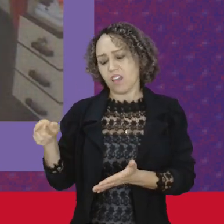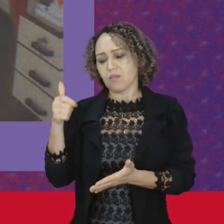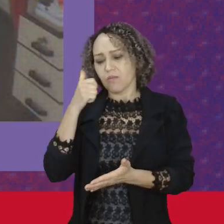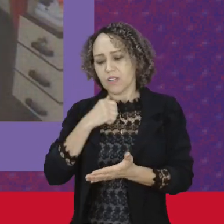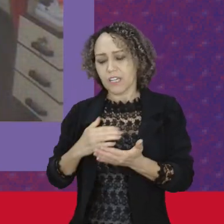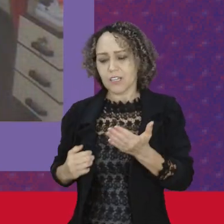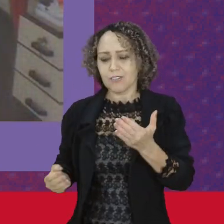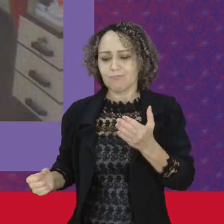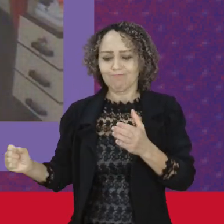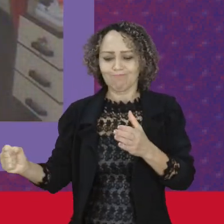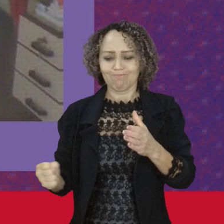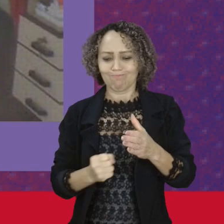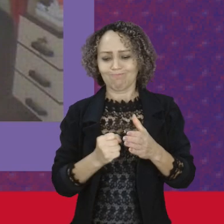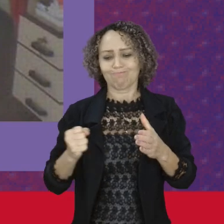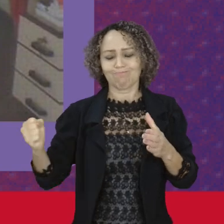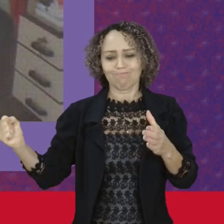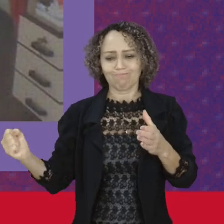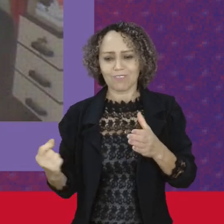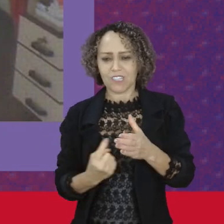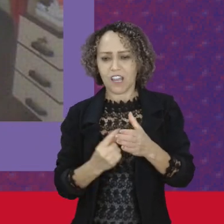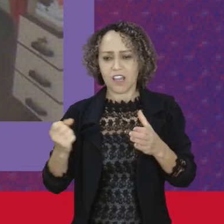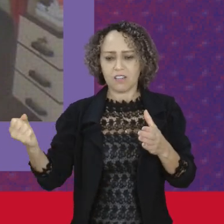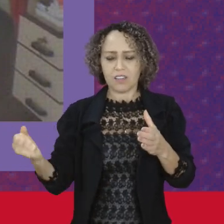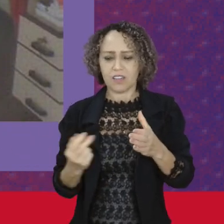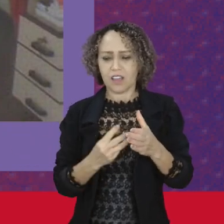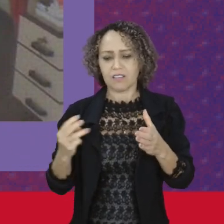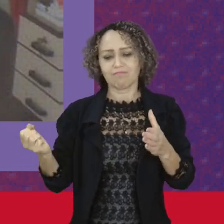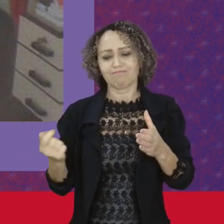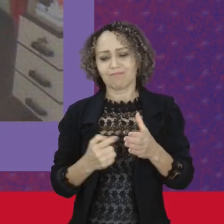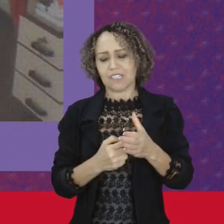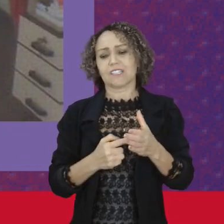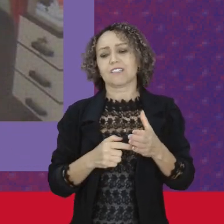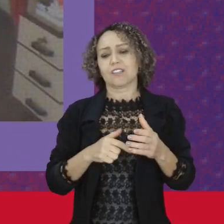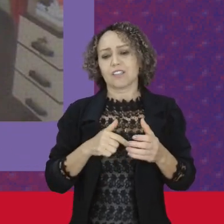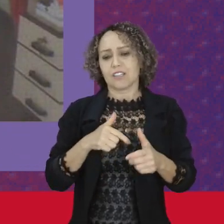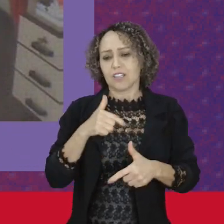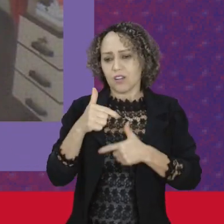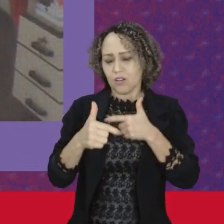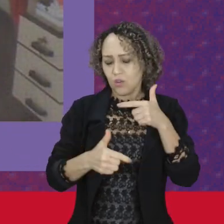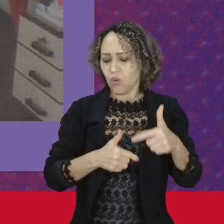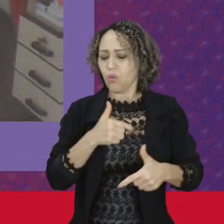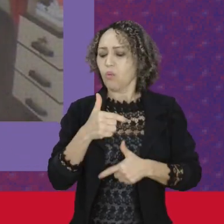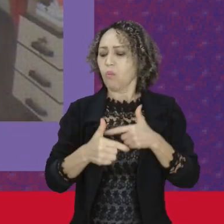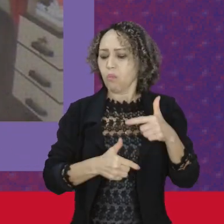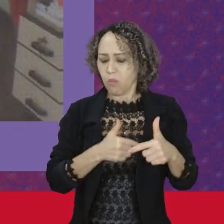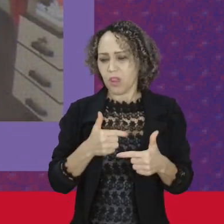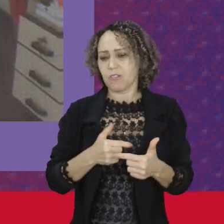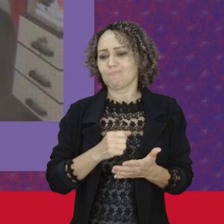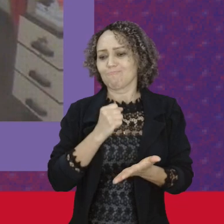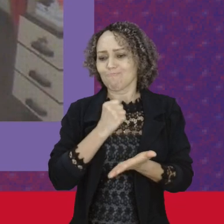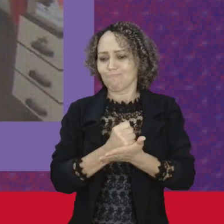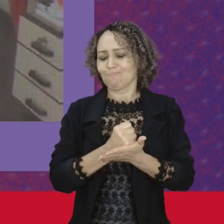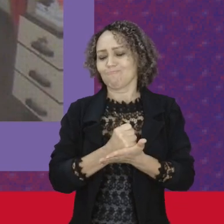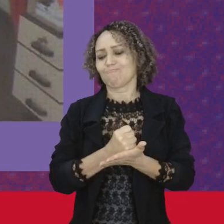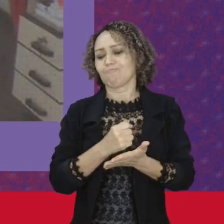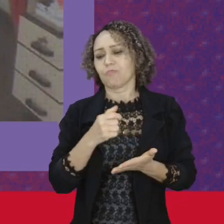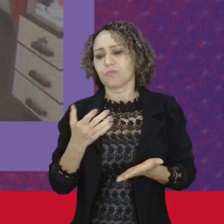traz, eu acho que assim, o segmento da população que mais sofreu, que mais